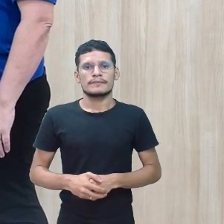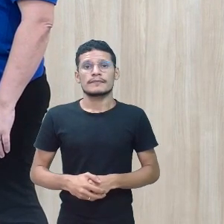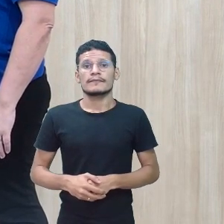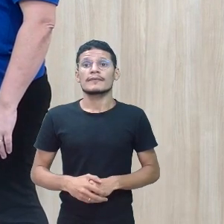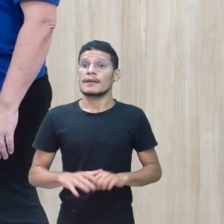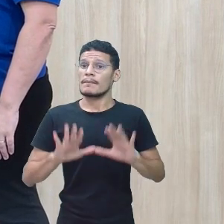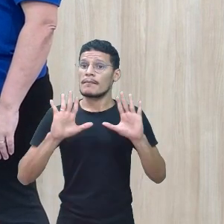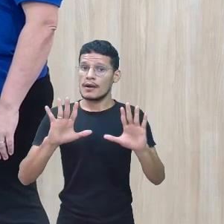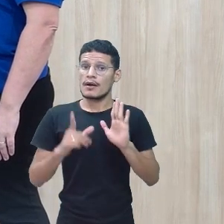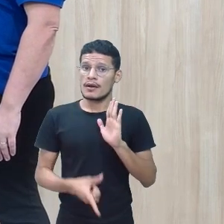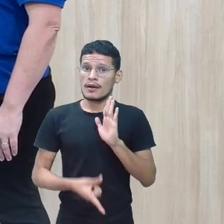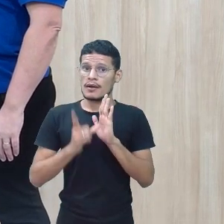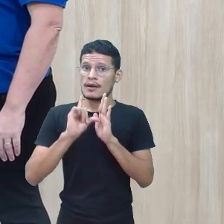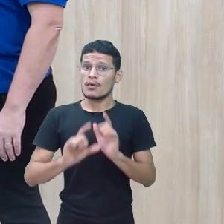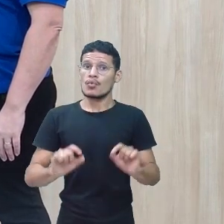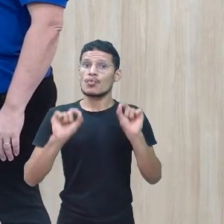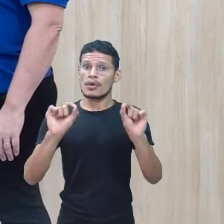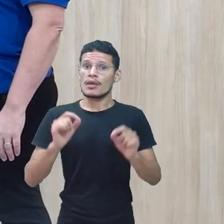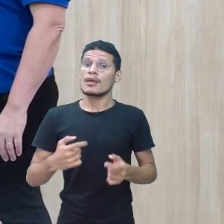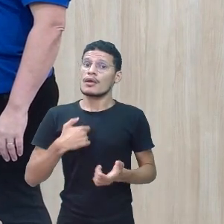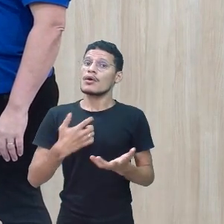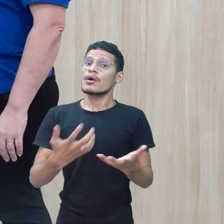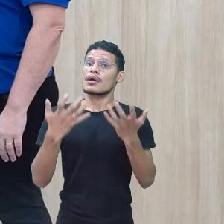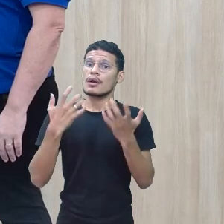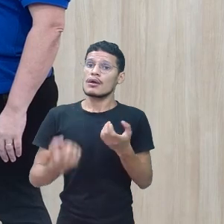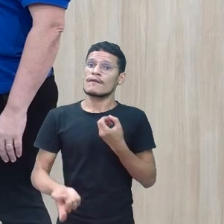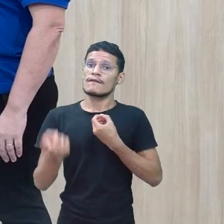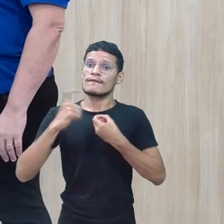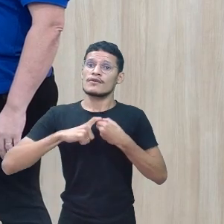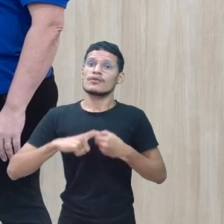Só que antes, eu gostaria de voltar